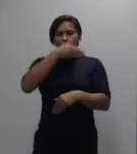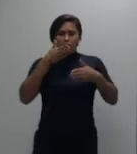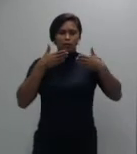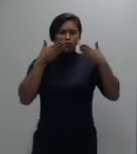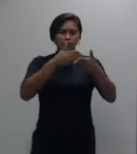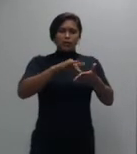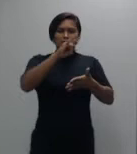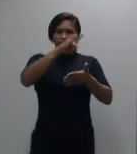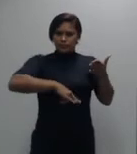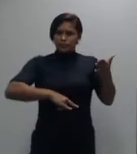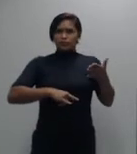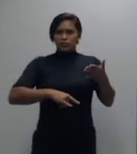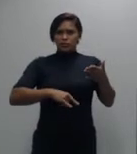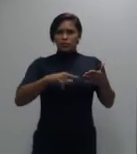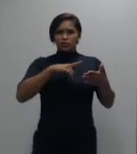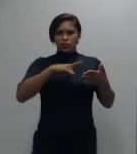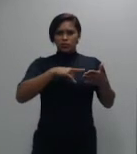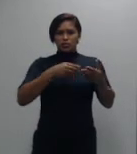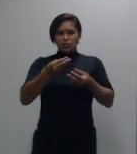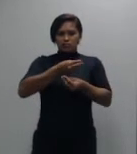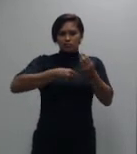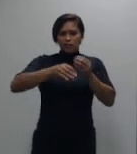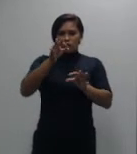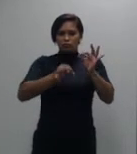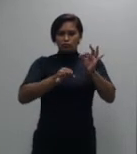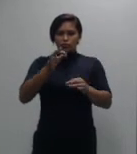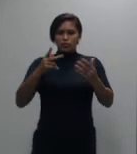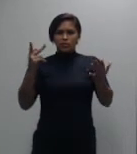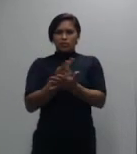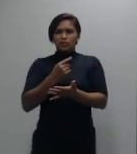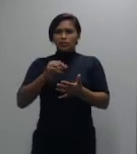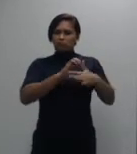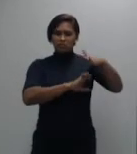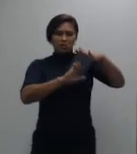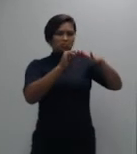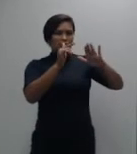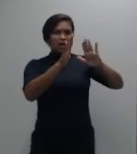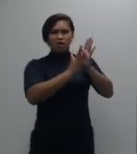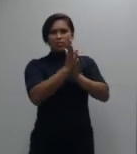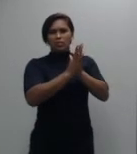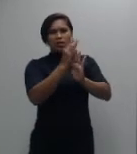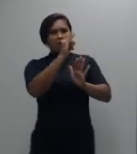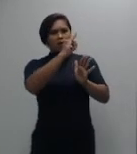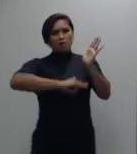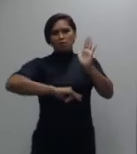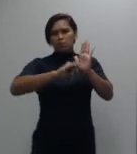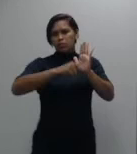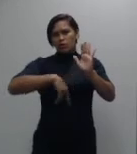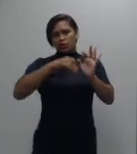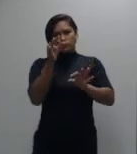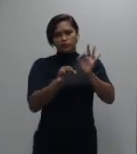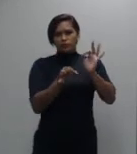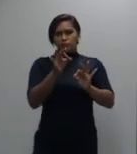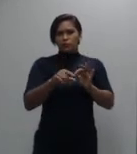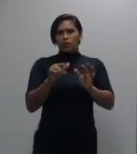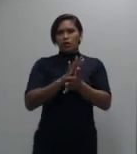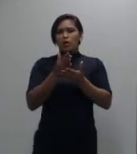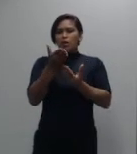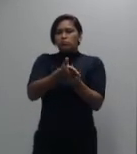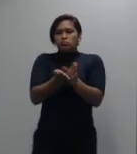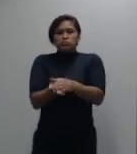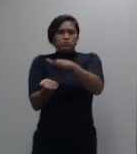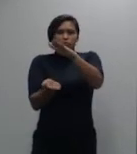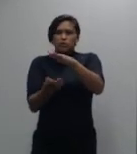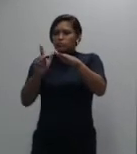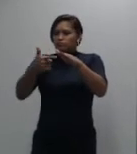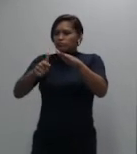documental de que houve trânsito em julgado a decisão acontece no maior presença certidão oficial de pela se julgar o documento oficial